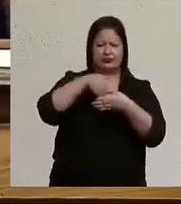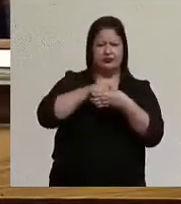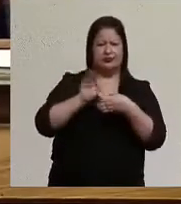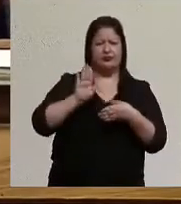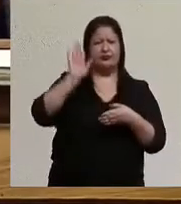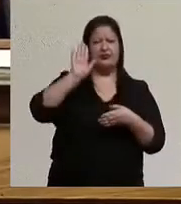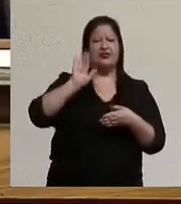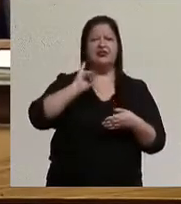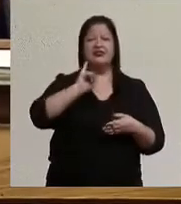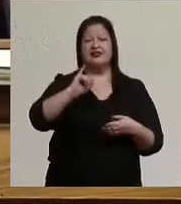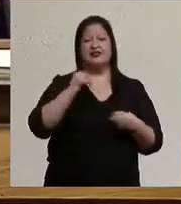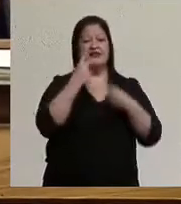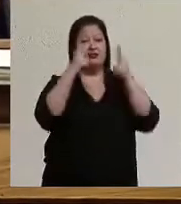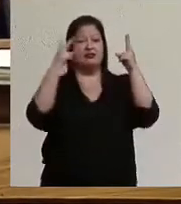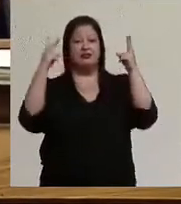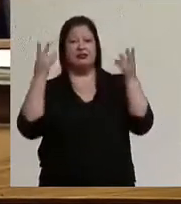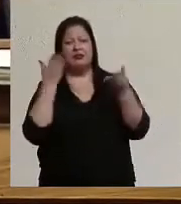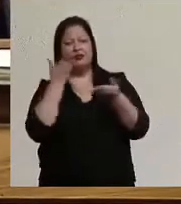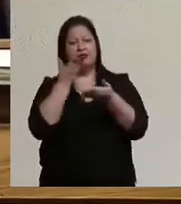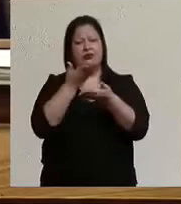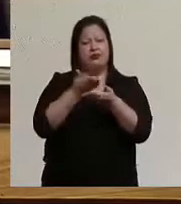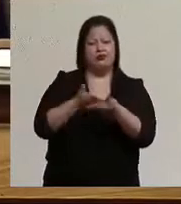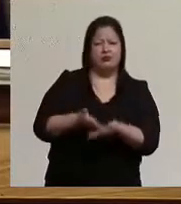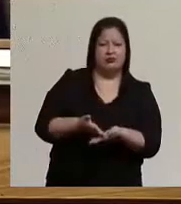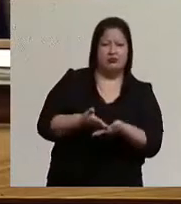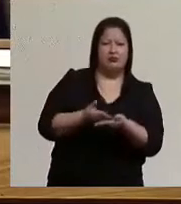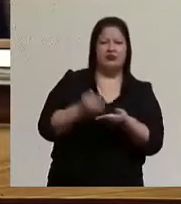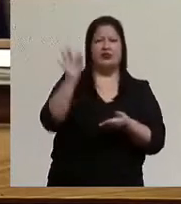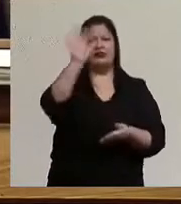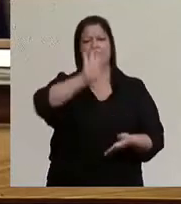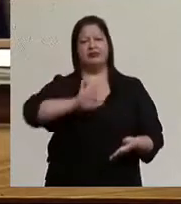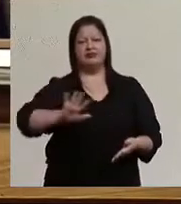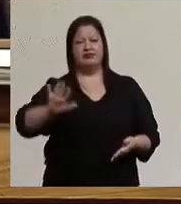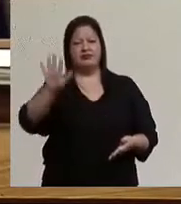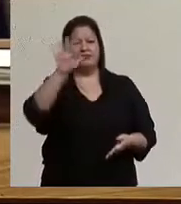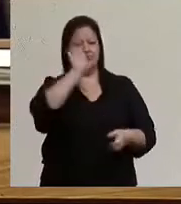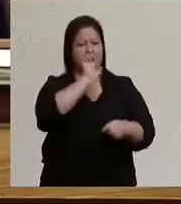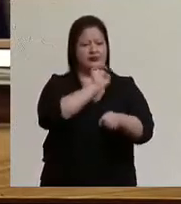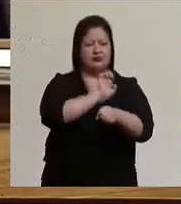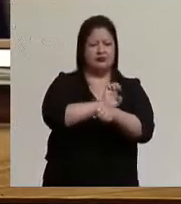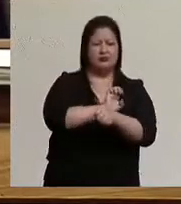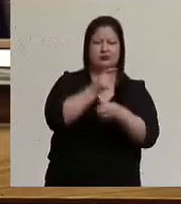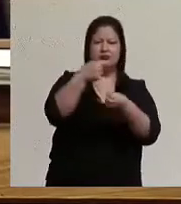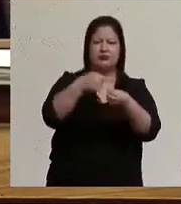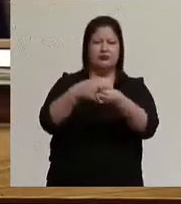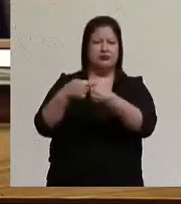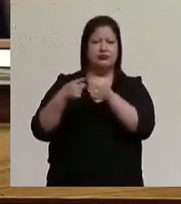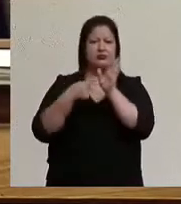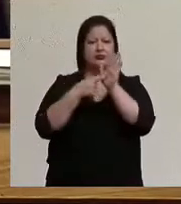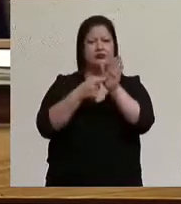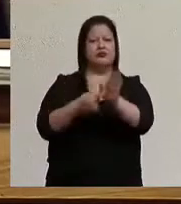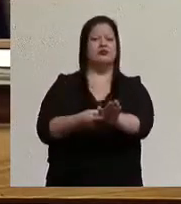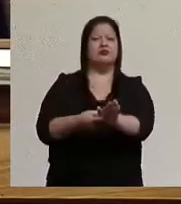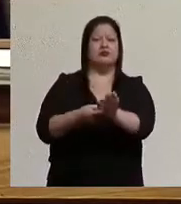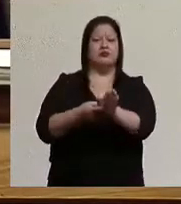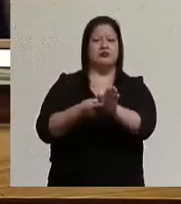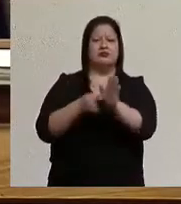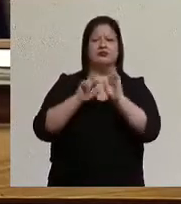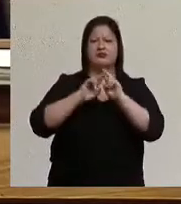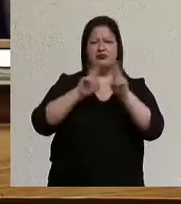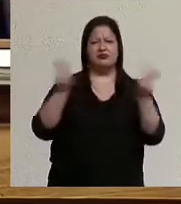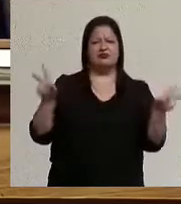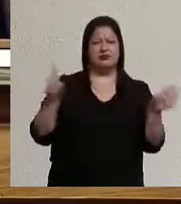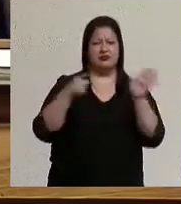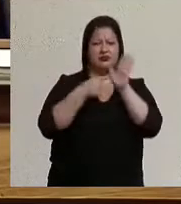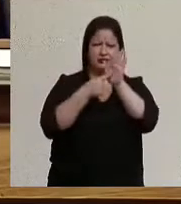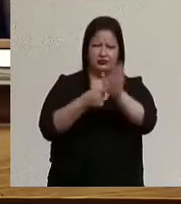Independente se vai ganhar se vai perder para o cargo se é Federal se é municipal se Estadual essa eleição a gente tá vendo bastante coisa típica né